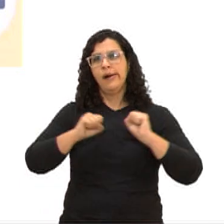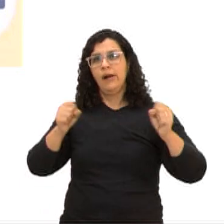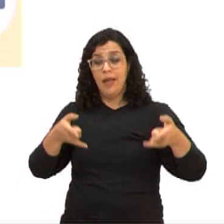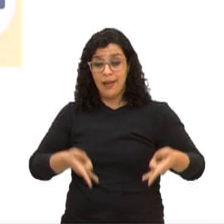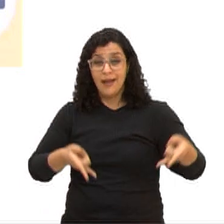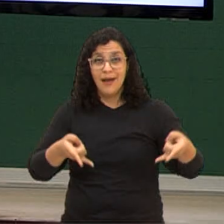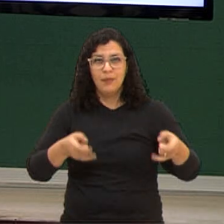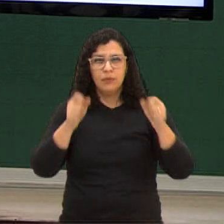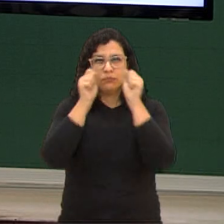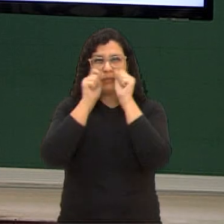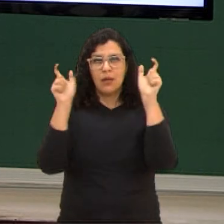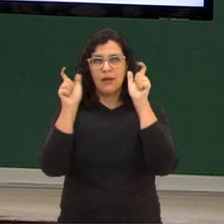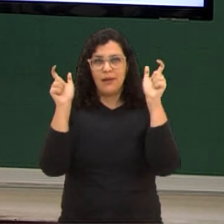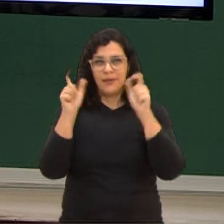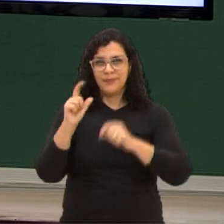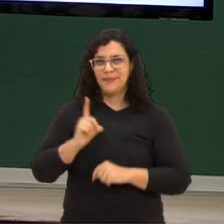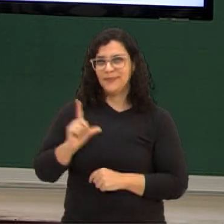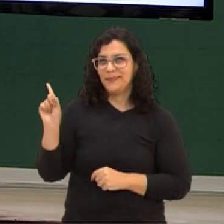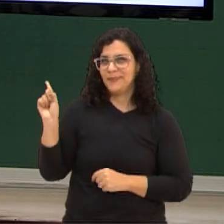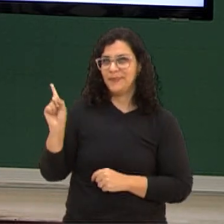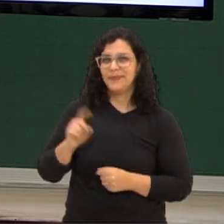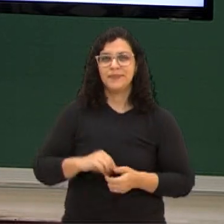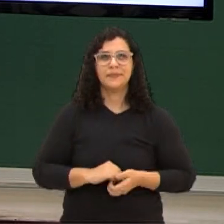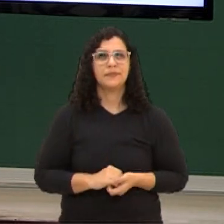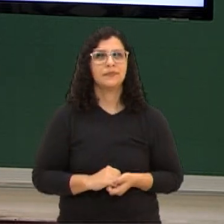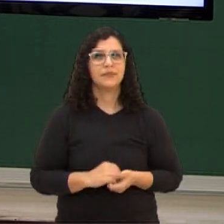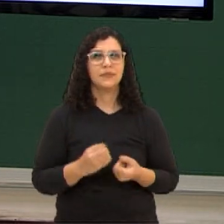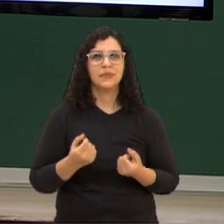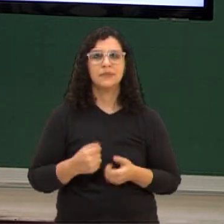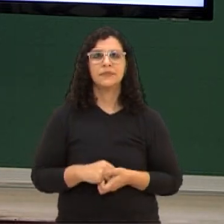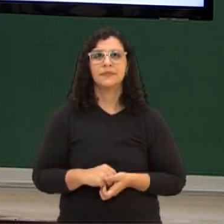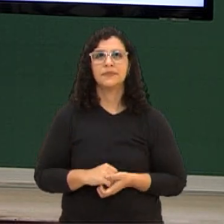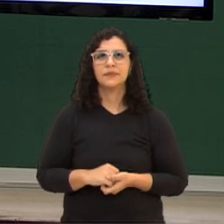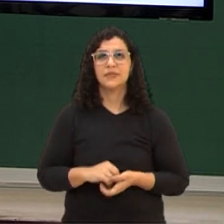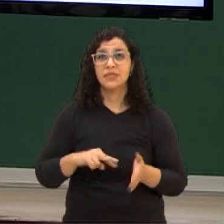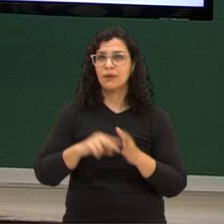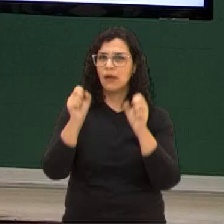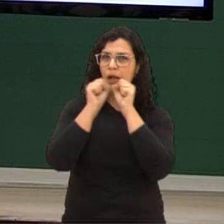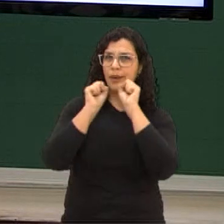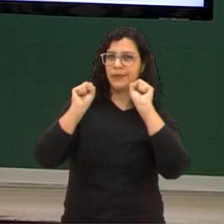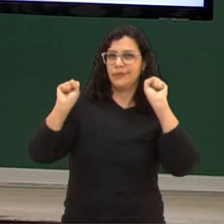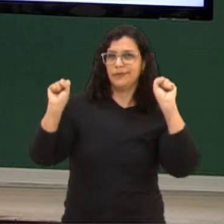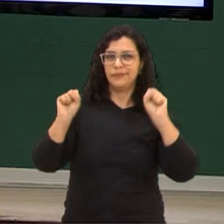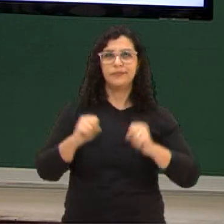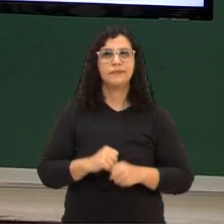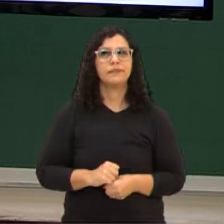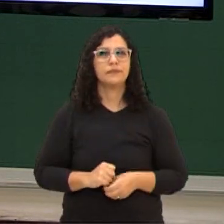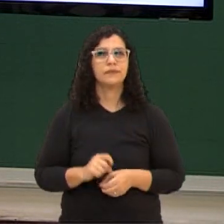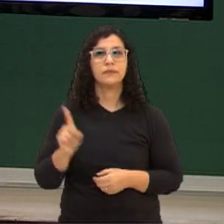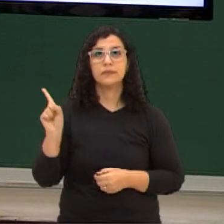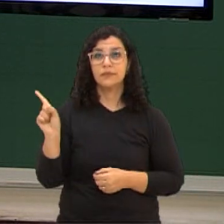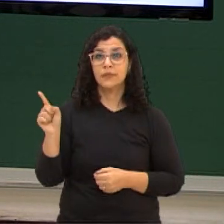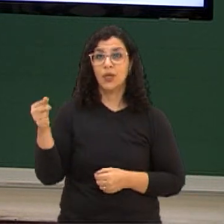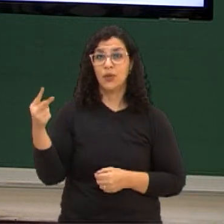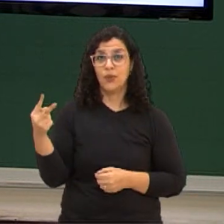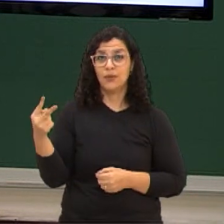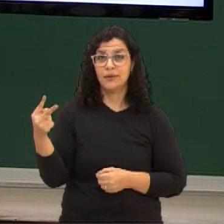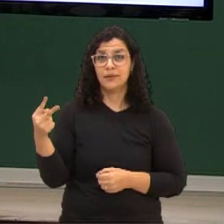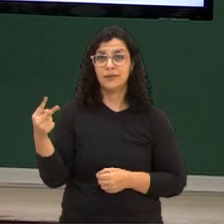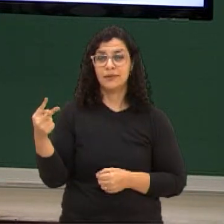despertar-se, então acordar. Essa imagem representa a alternativa número 1 aqui, que é acordar. Aqui, lá